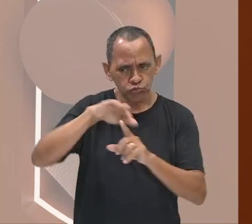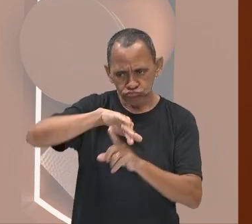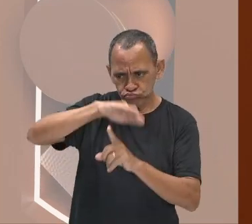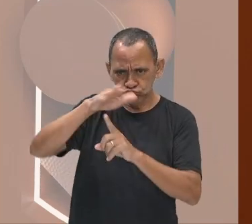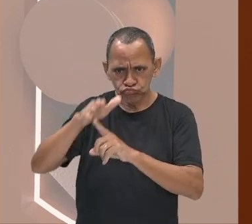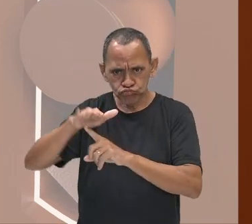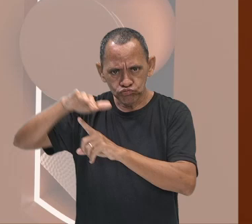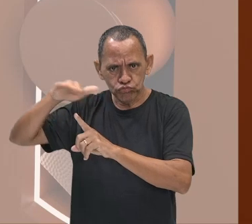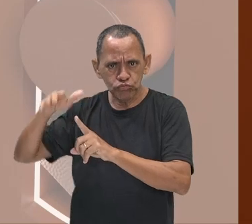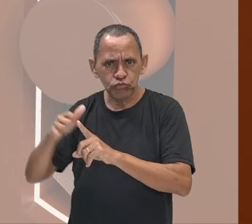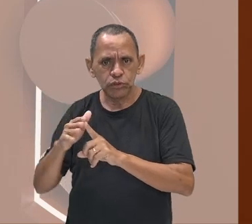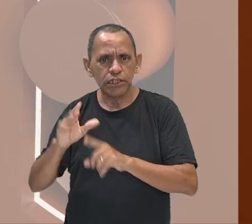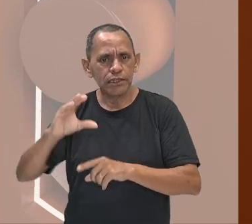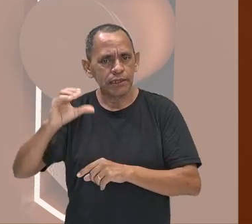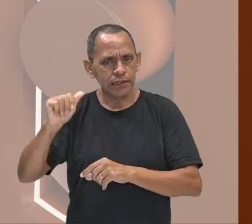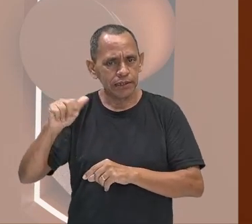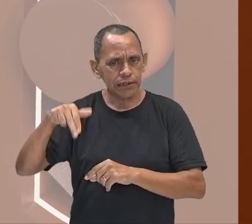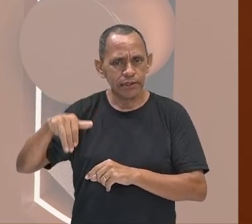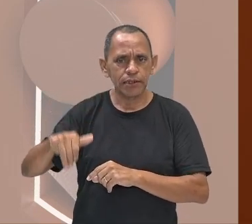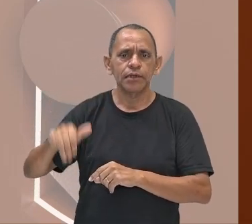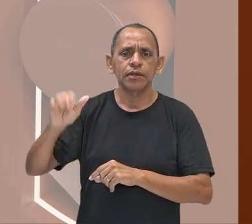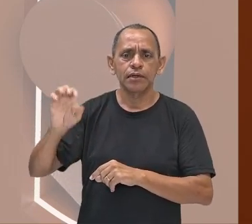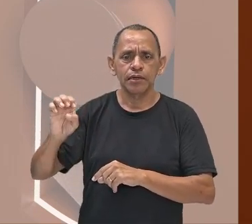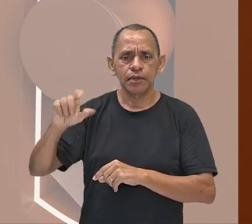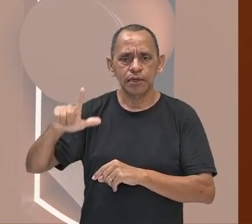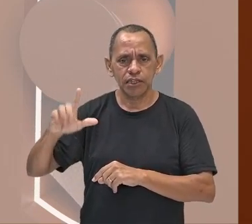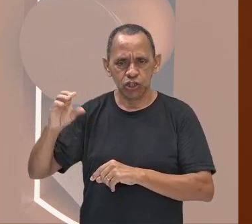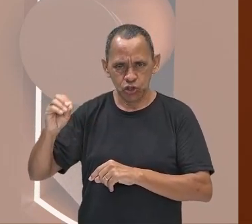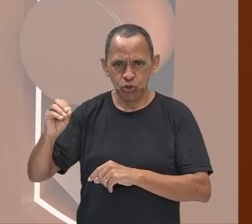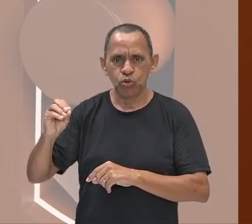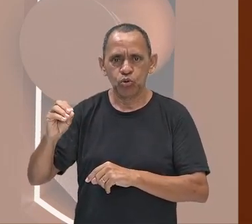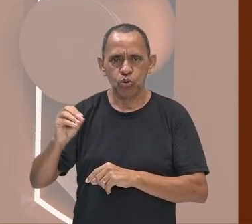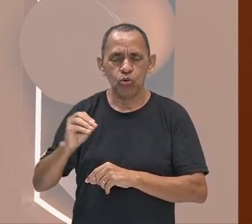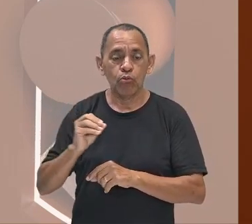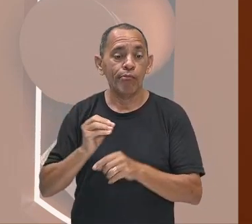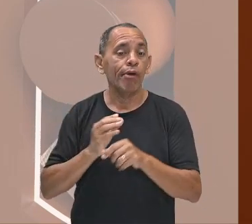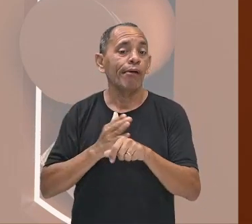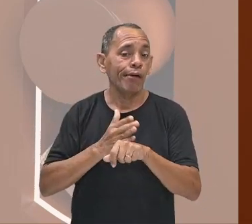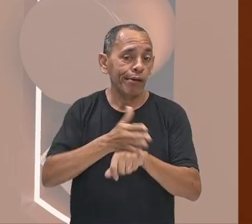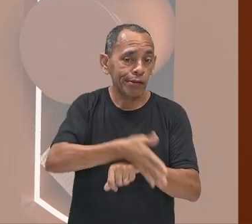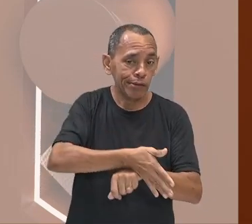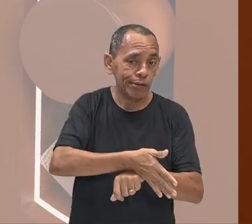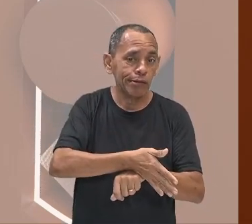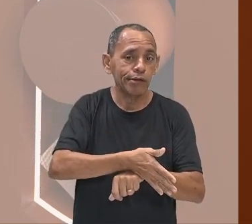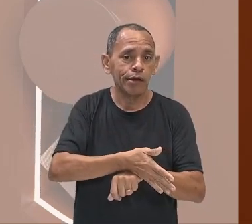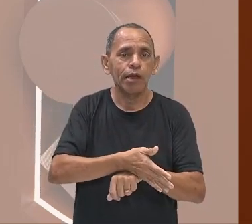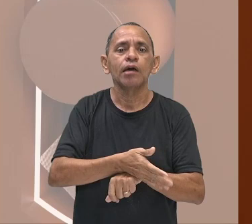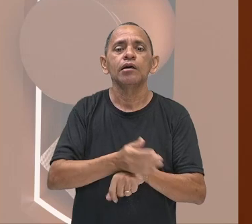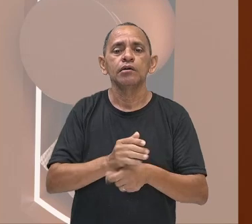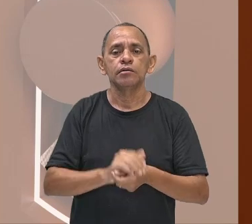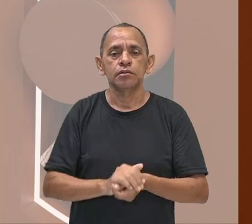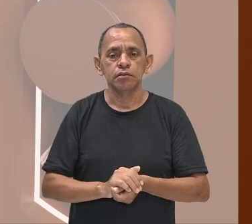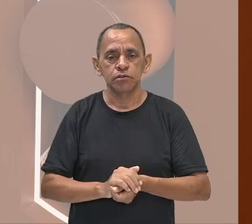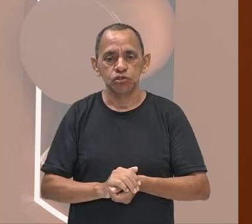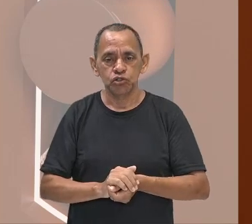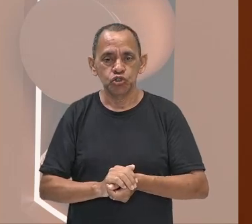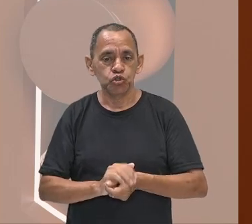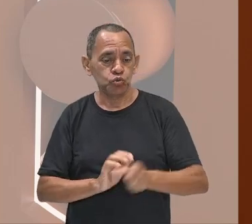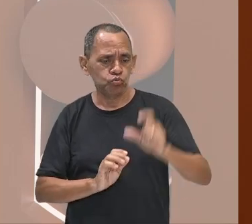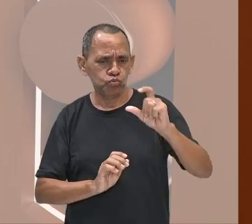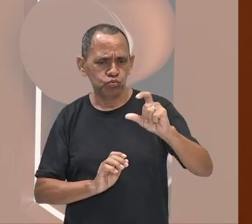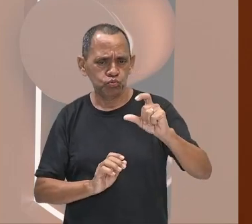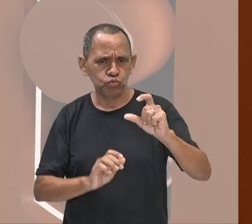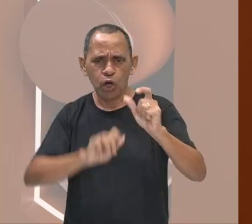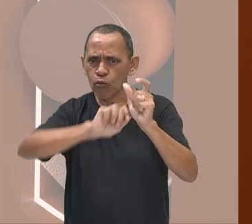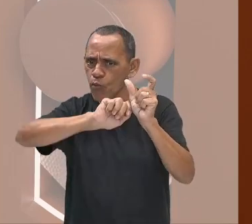reino dos céus, condenando assim a acumulação de riqueza. Imaginem você, um burguês lá do